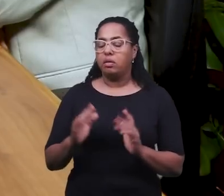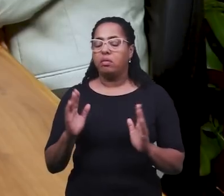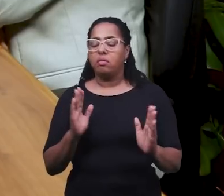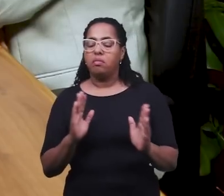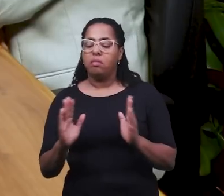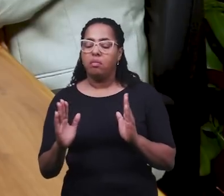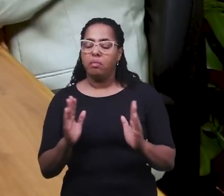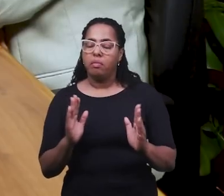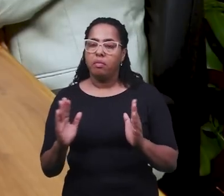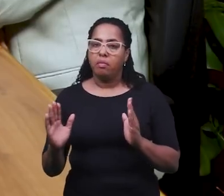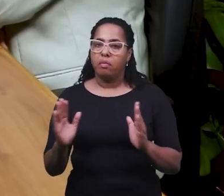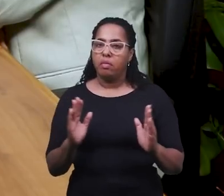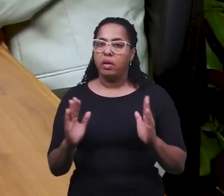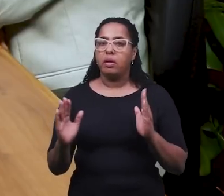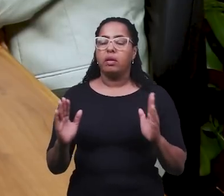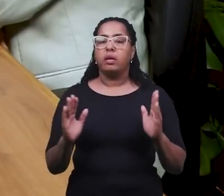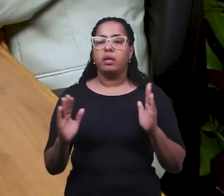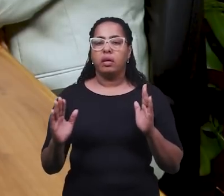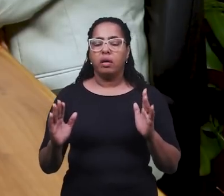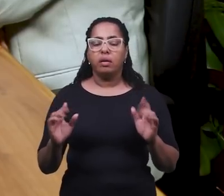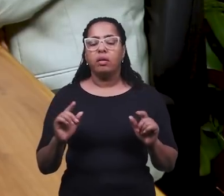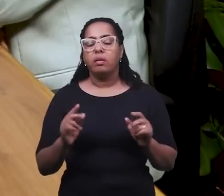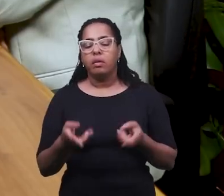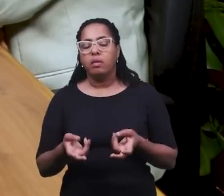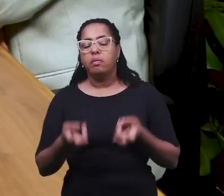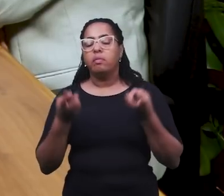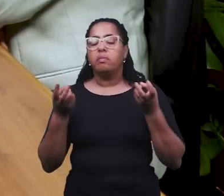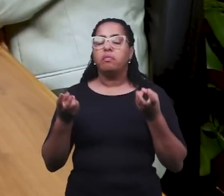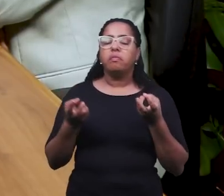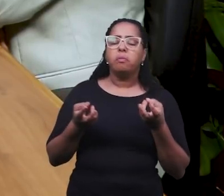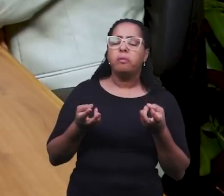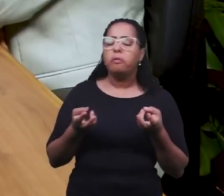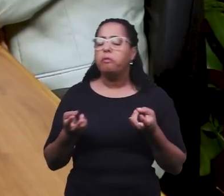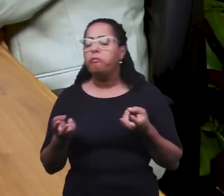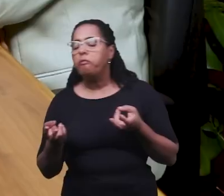igreja, ele vai ter que passar um tempo aqui, entendeu?